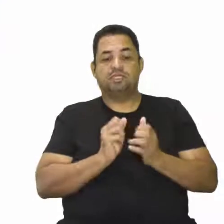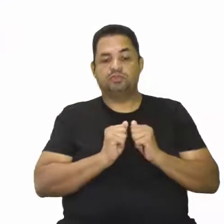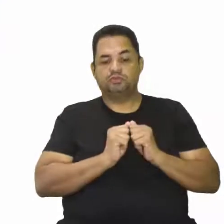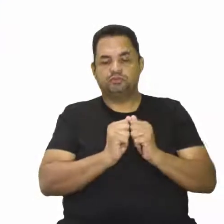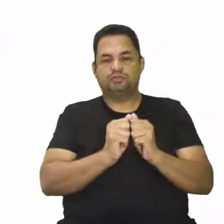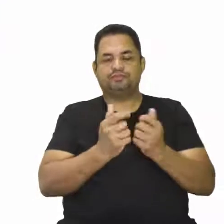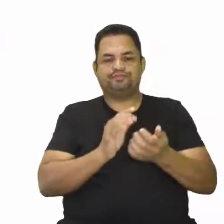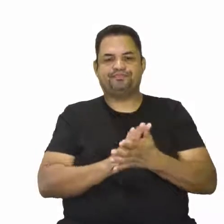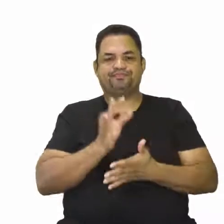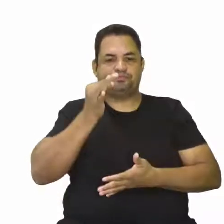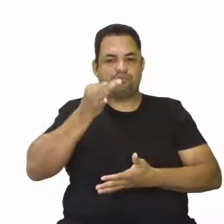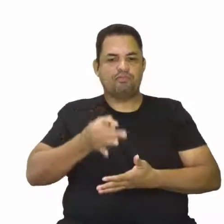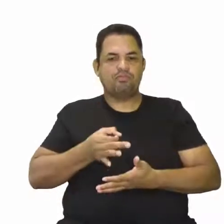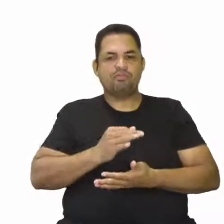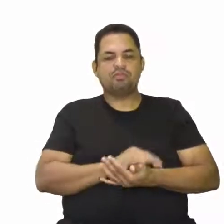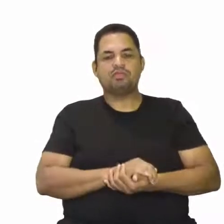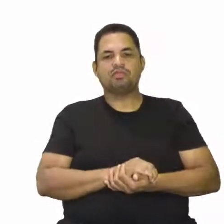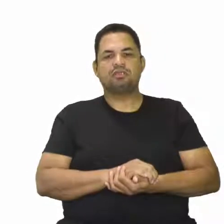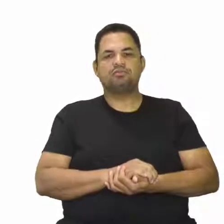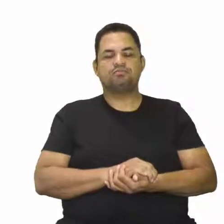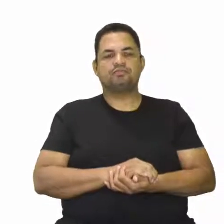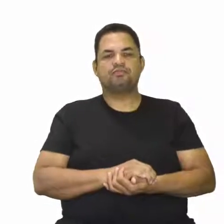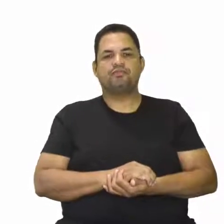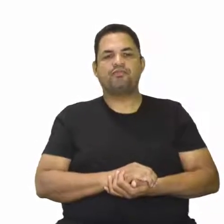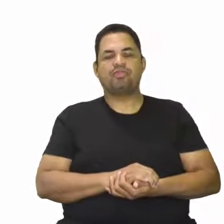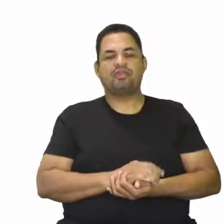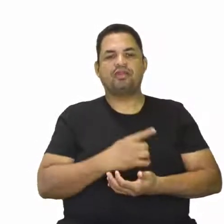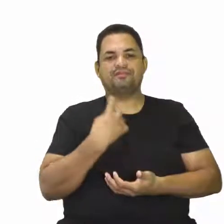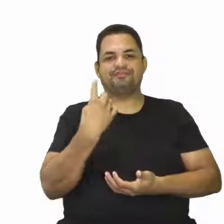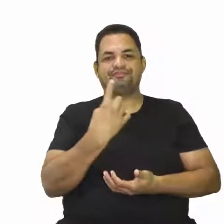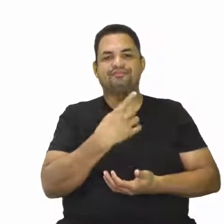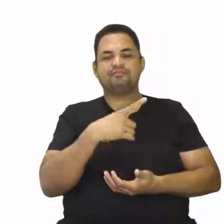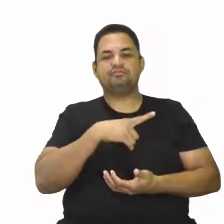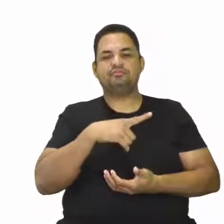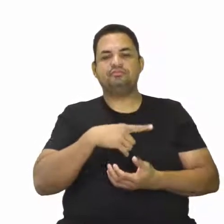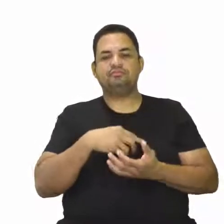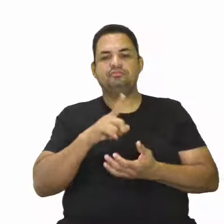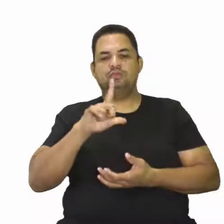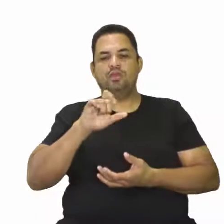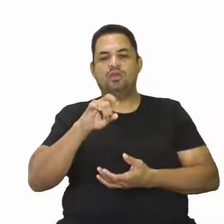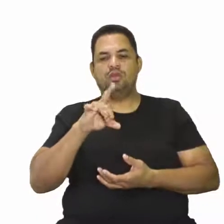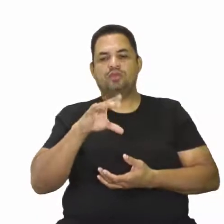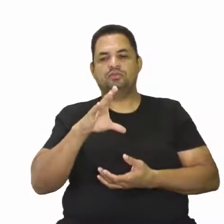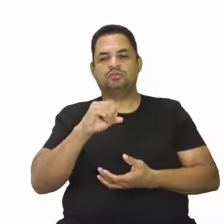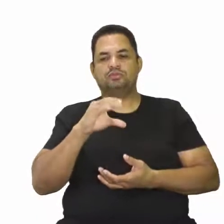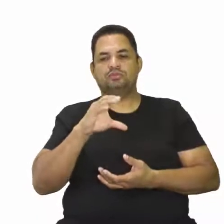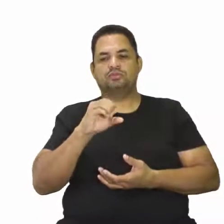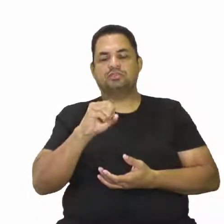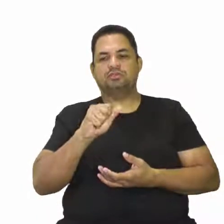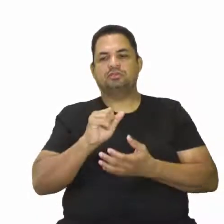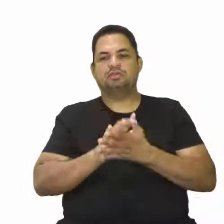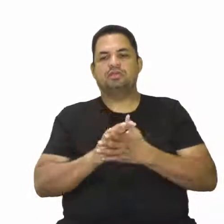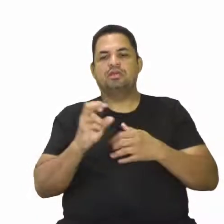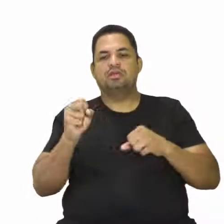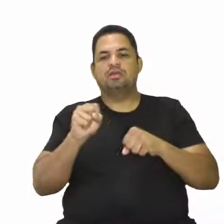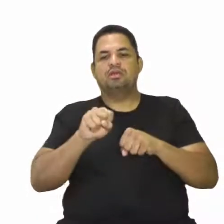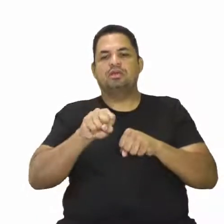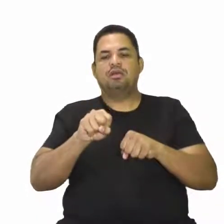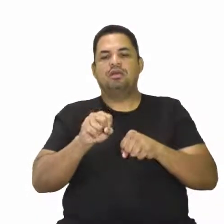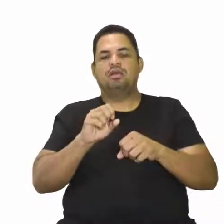acompanha, certo? Aqui nós temos algumas locuções adverbiais